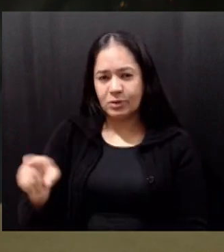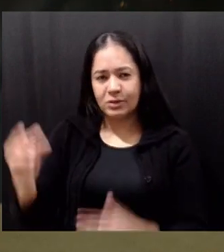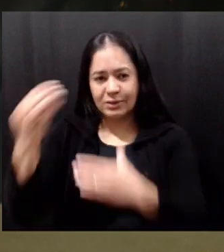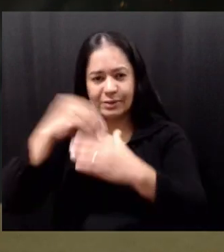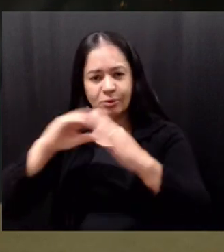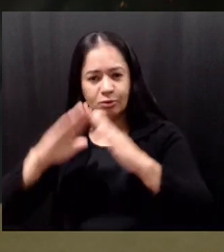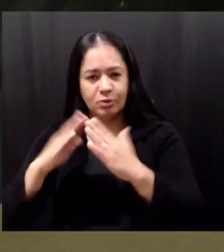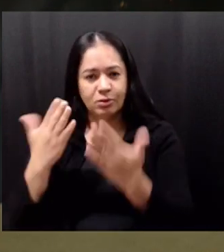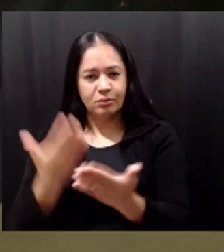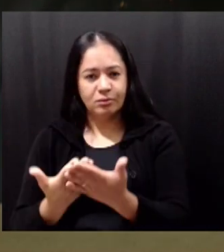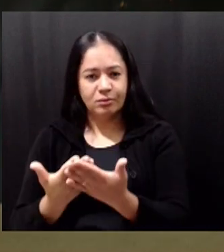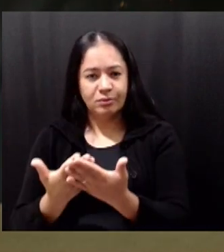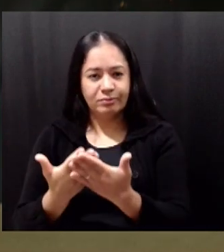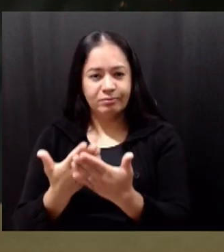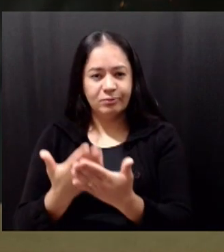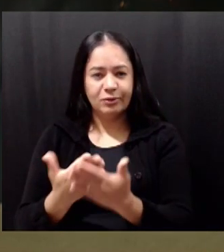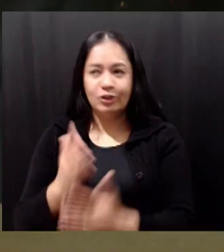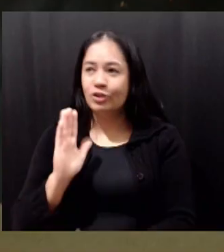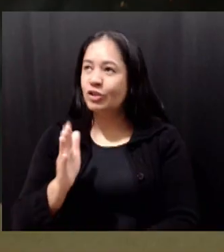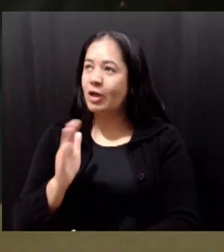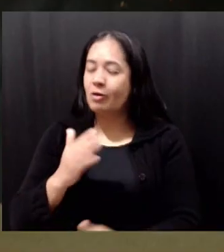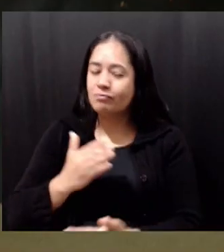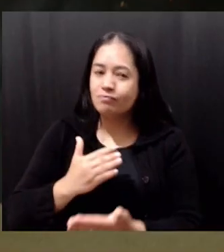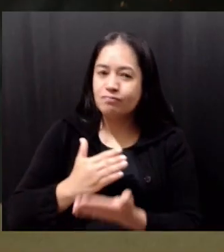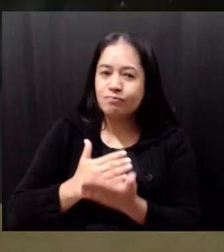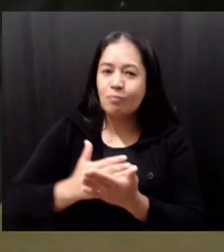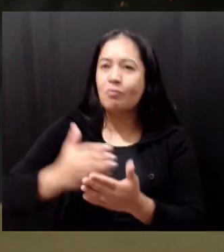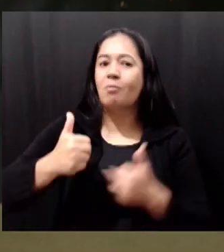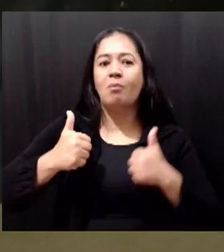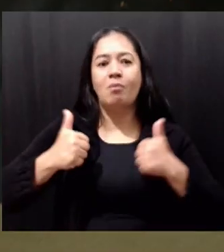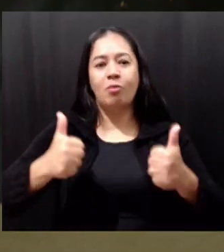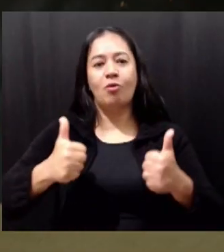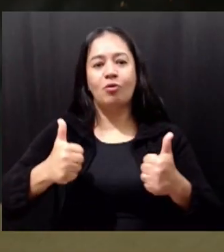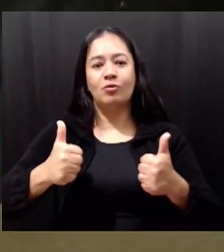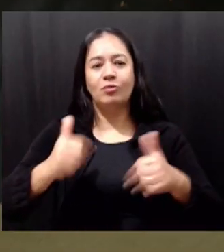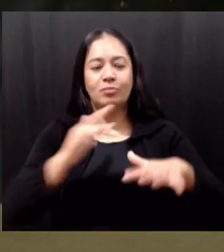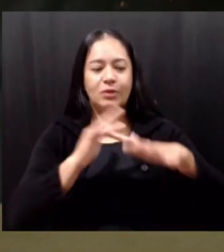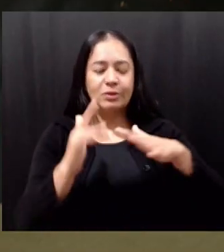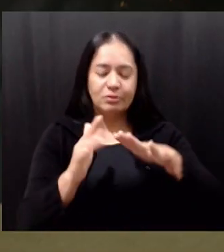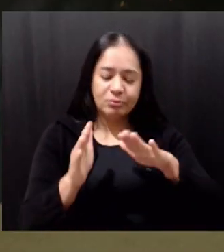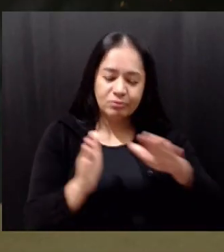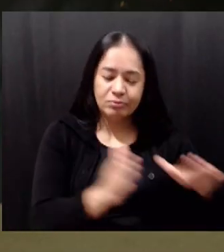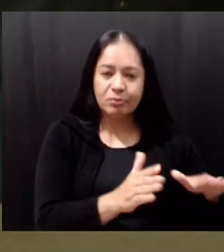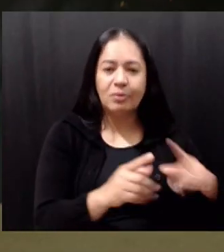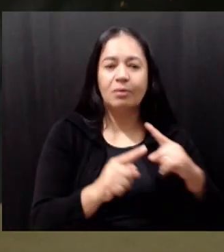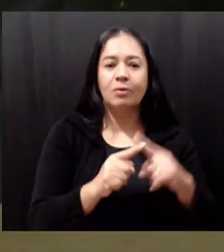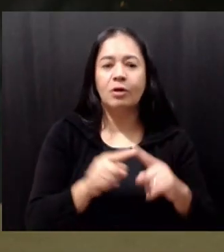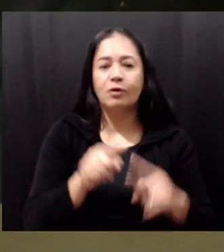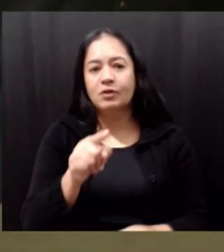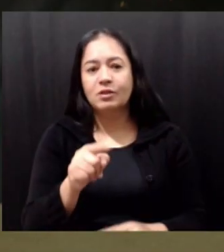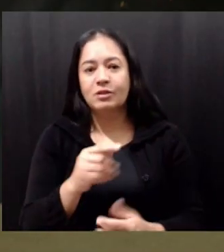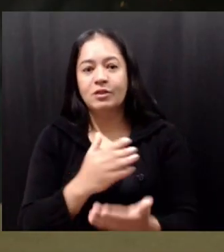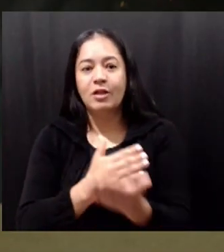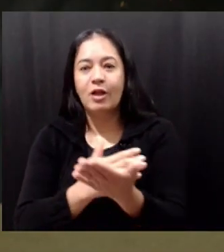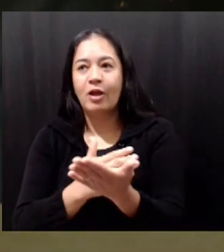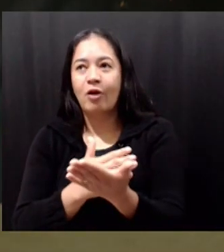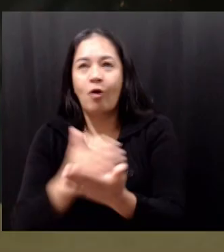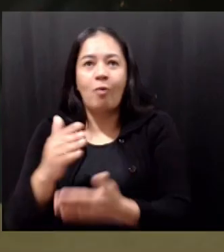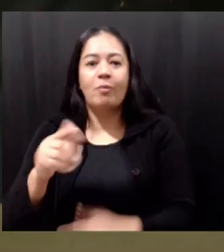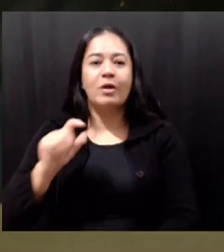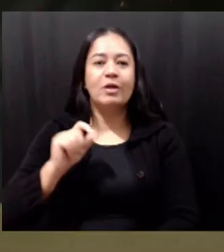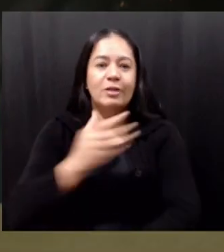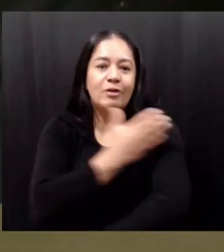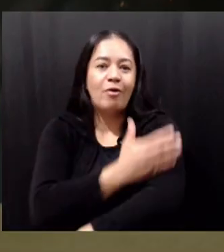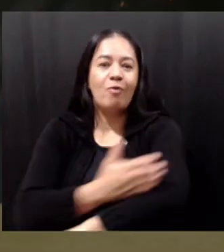um grande passo para essa desconexão, porque aí você cria um hábito, né? E a gente precisa